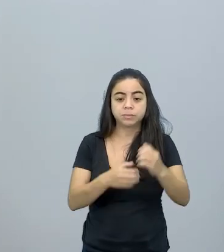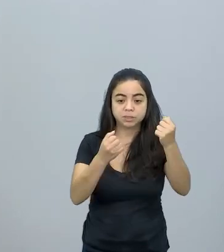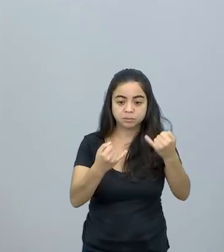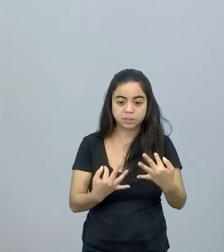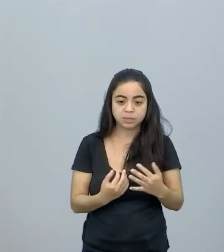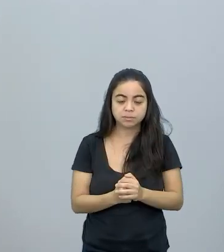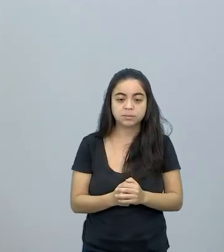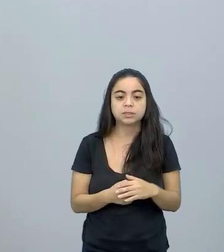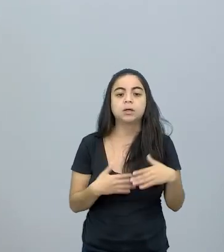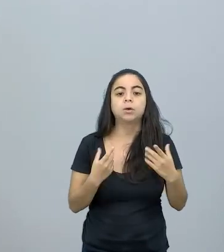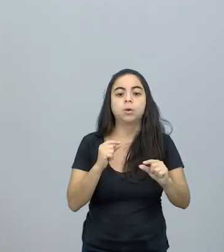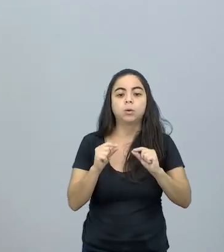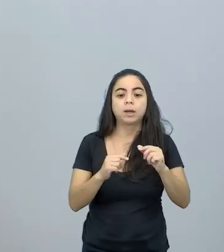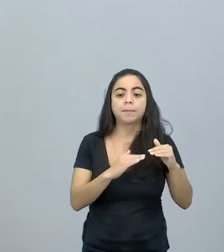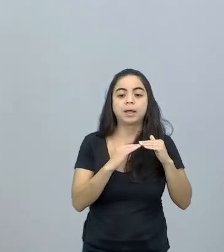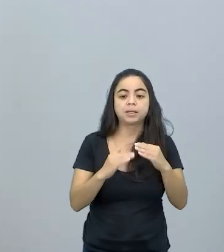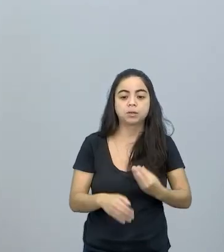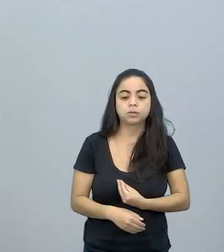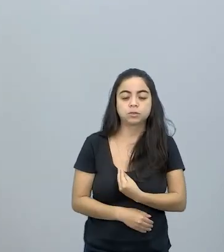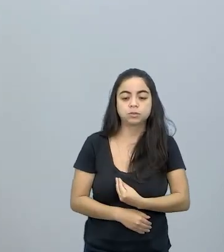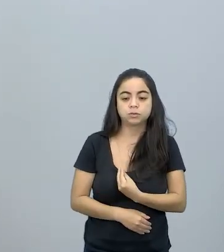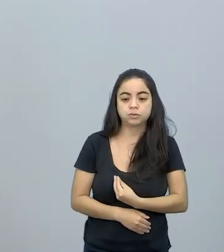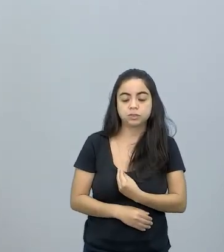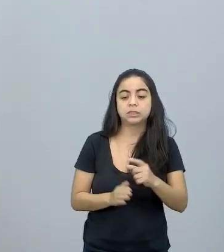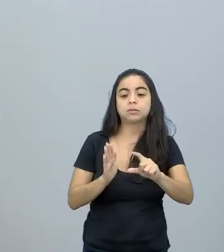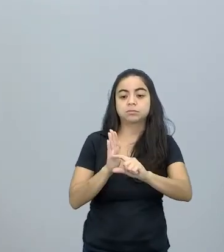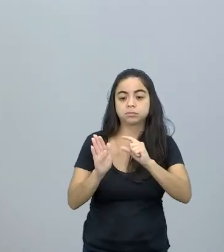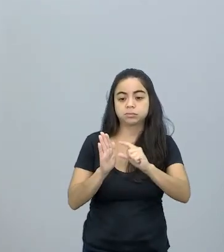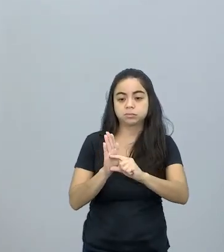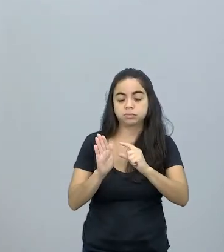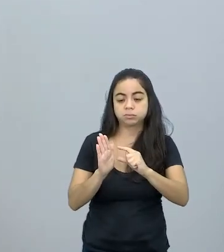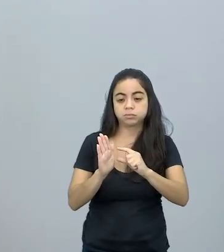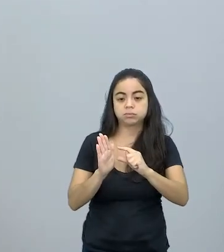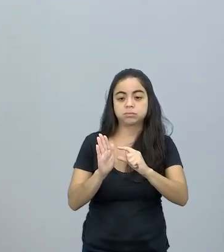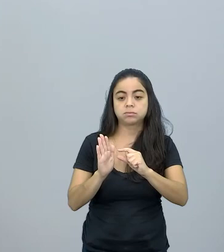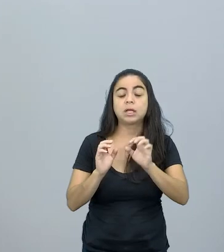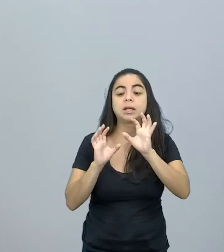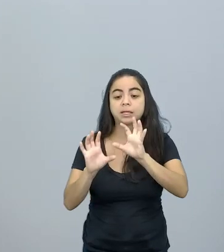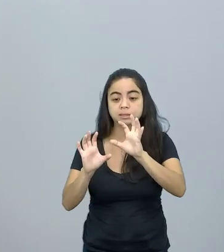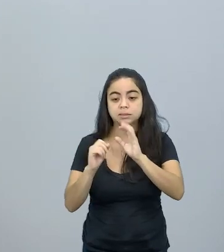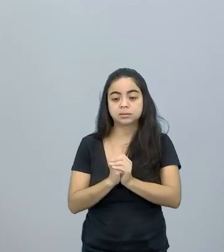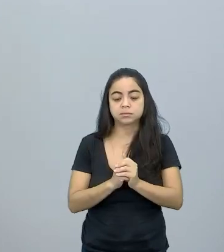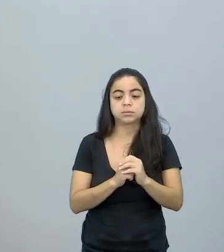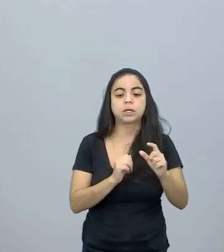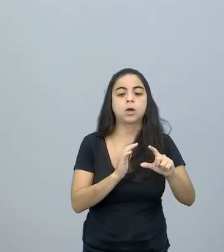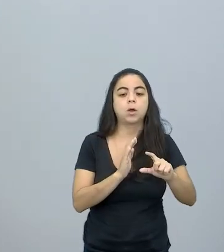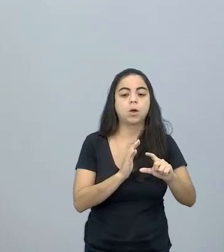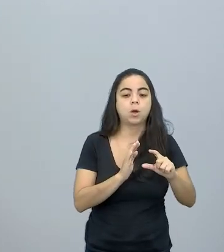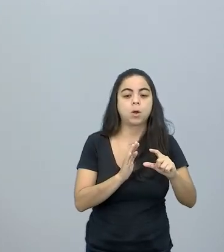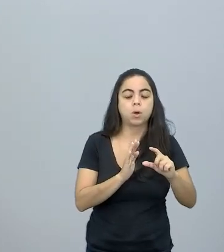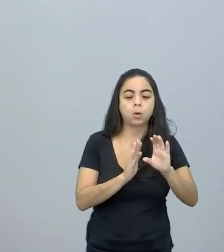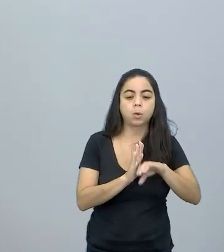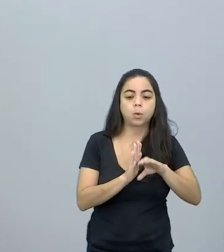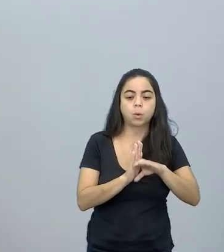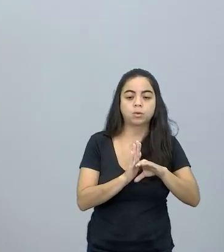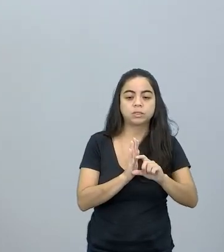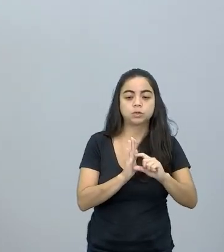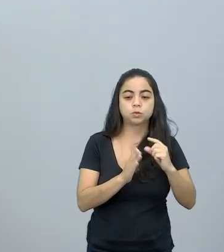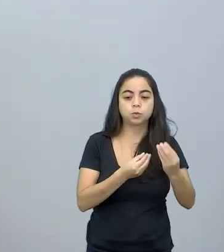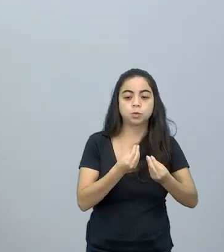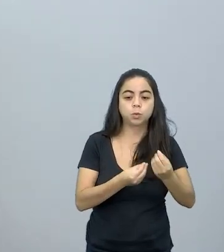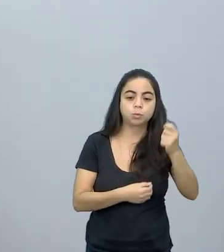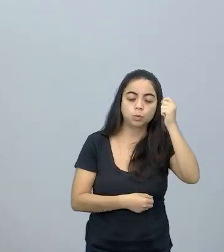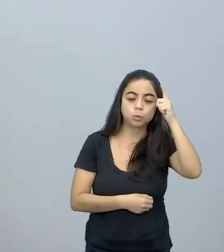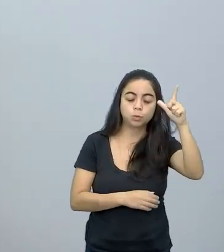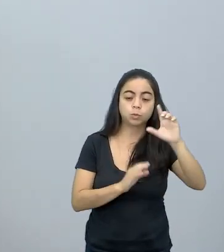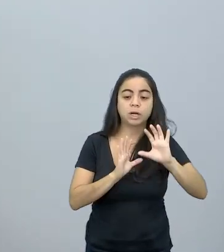de padrão de vida de acordo com fulano de tal é esse, o conceito de condição